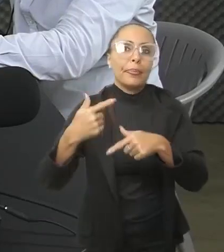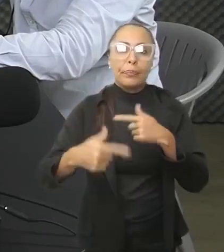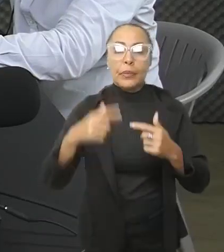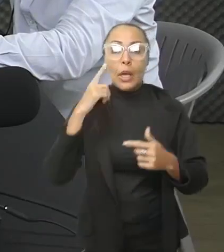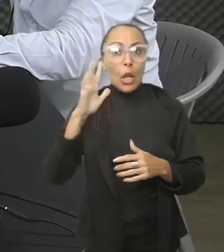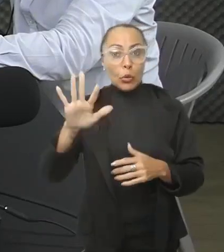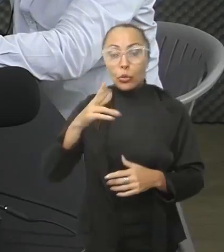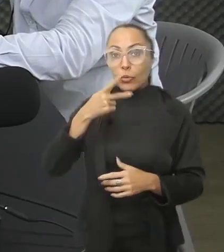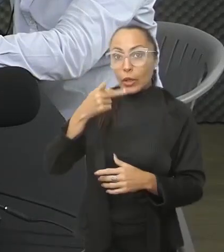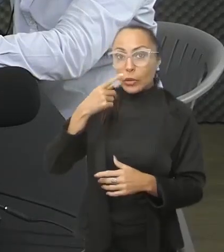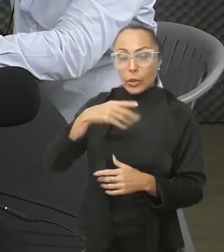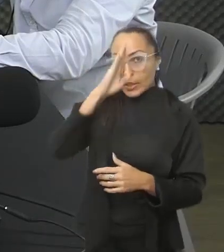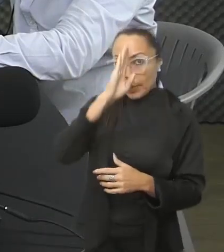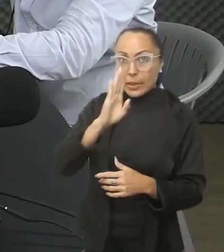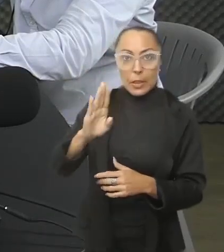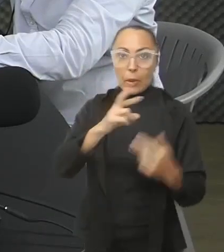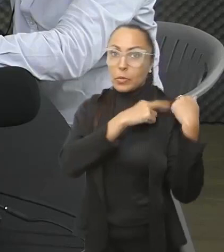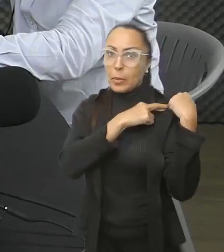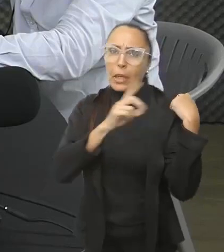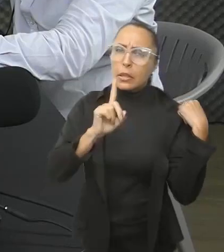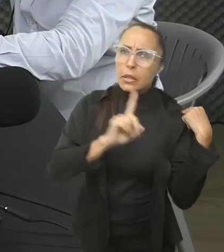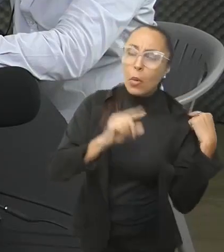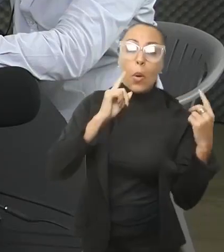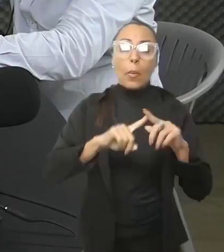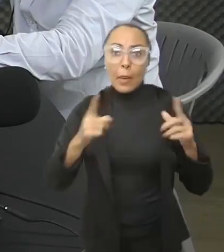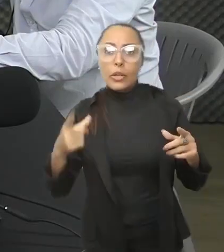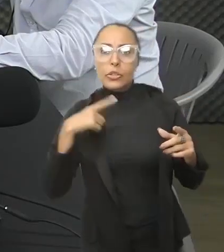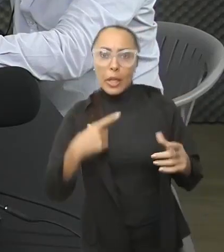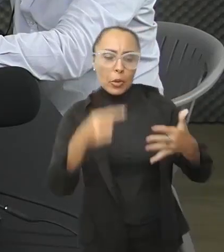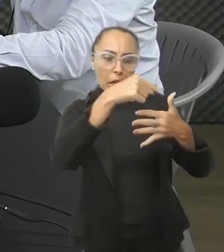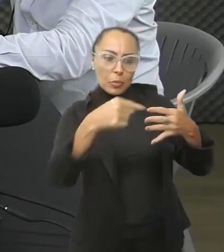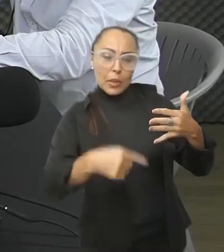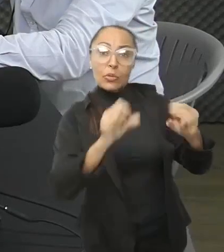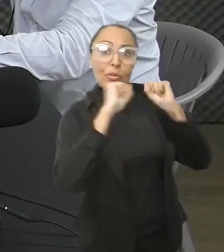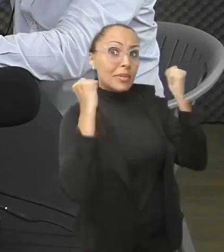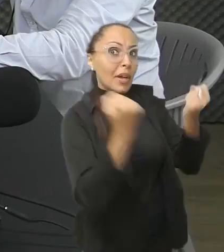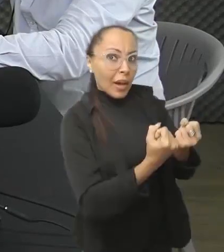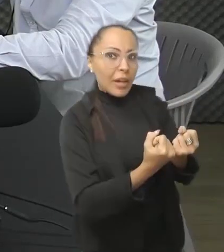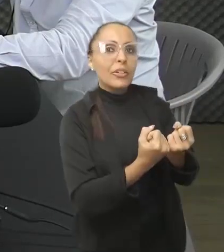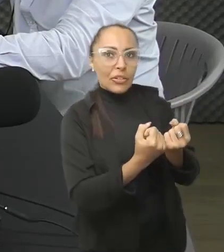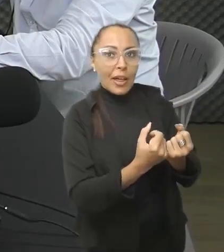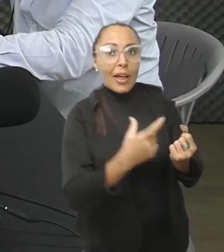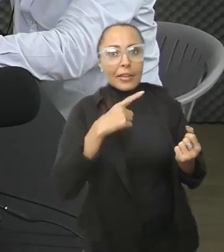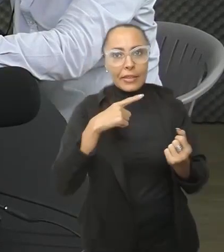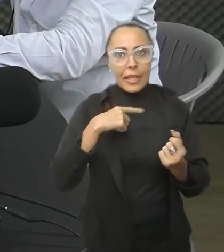a principal responsabilidade, mas nós temos aspectos sociais, nós temos o